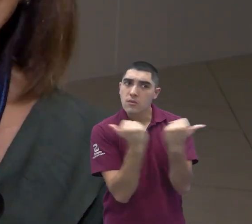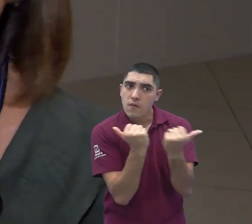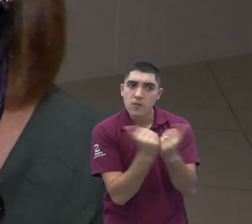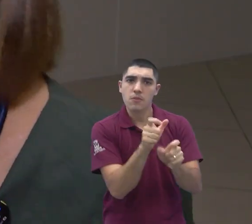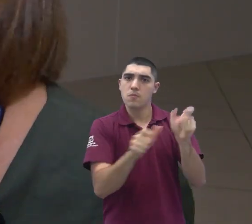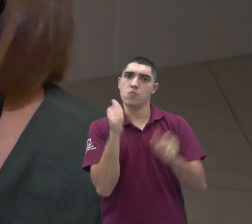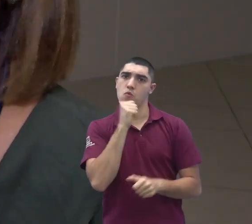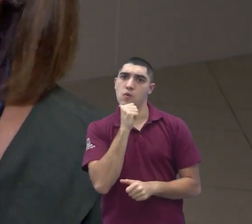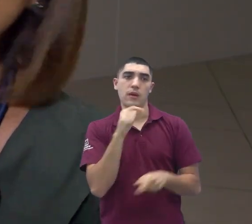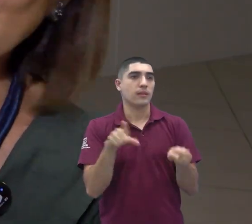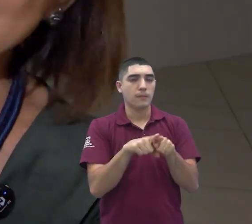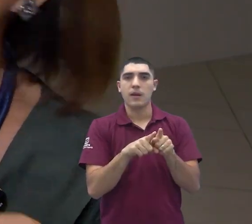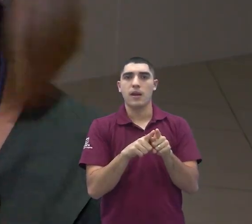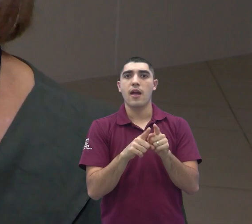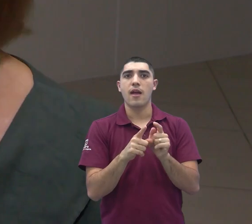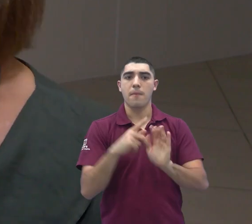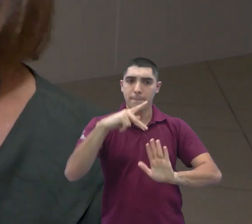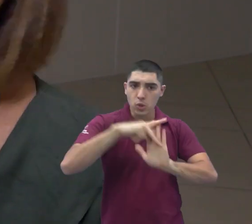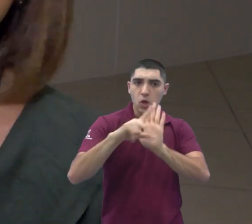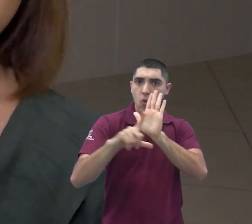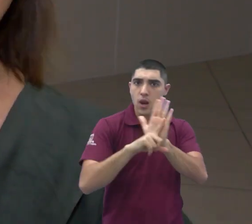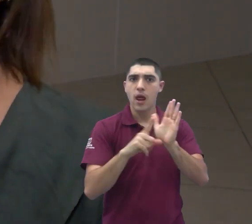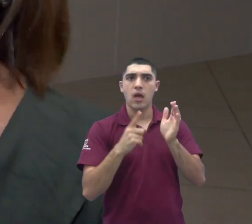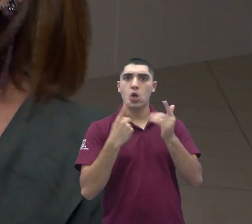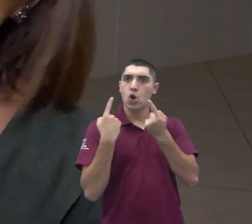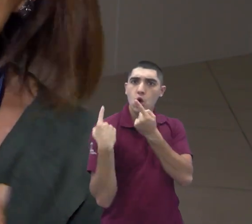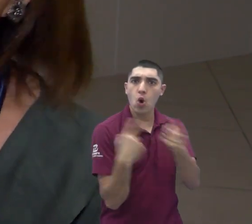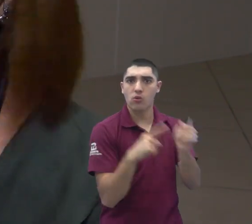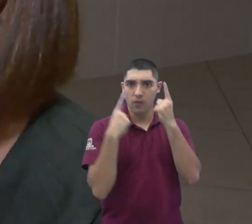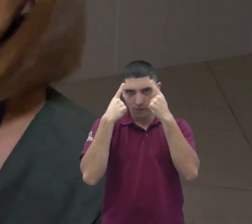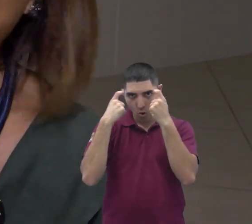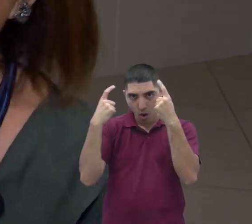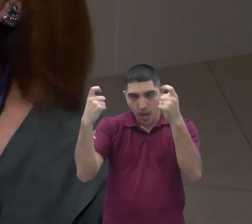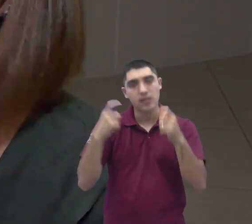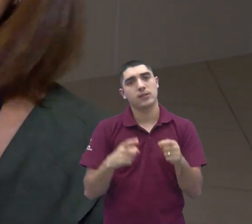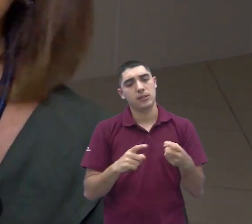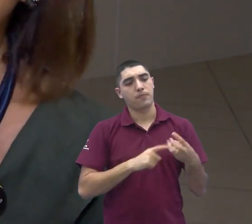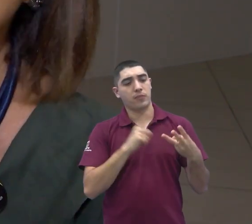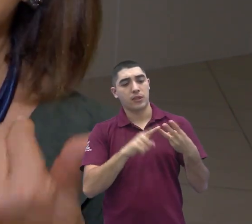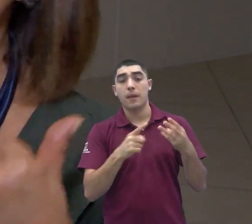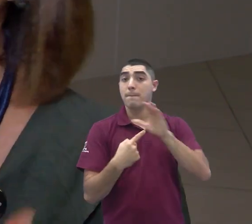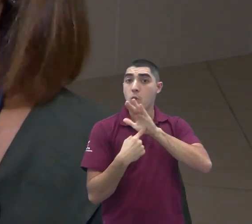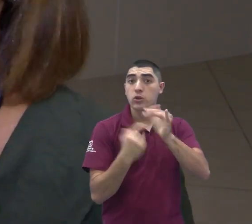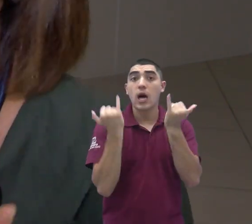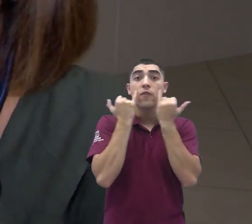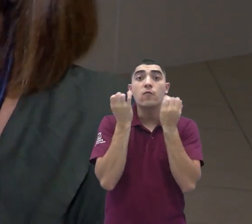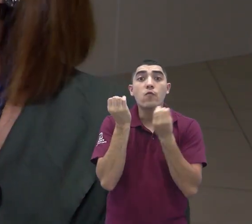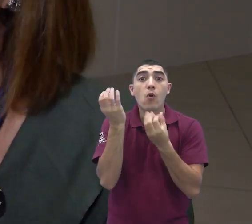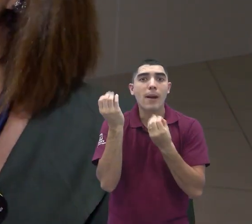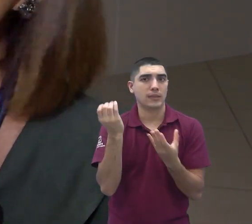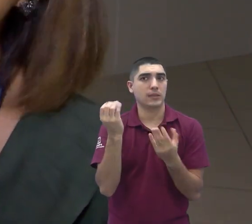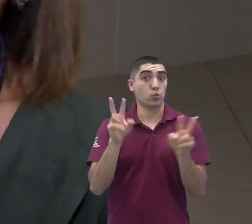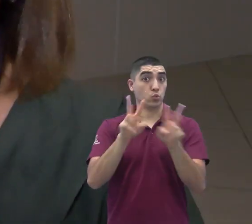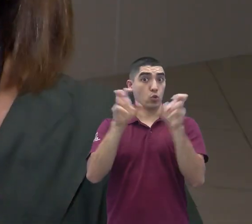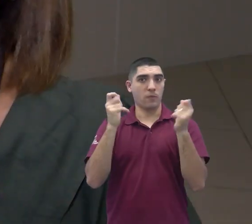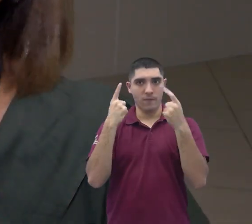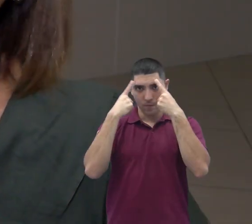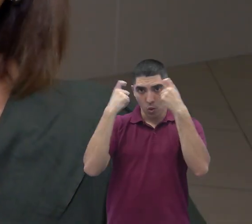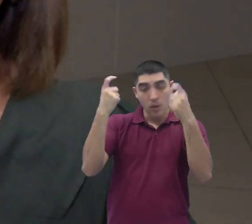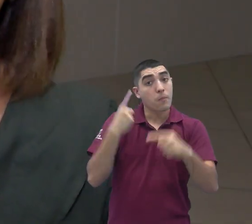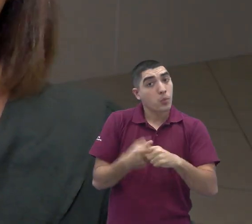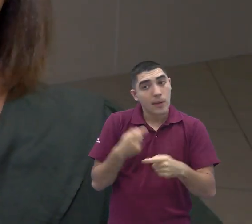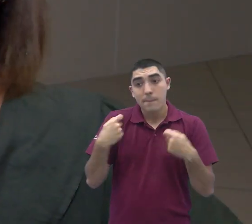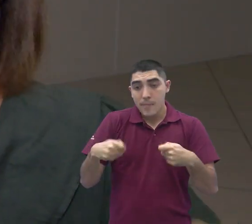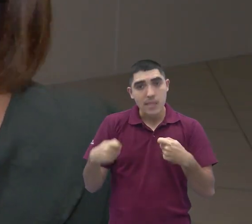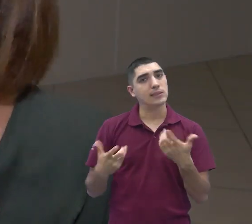a combater a violência na cidade, a ter os dados claros, inclusive, da violência, para